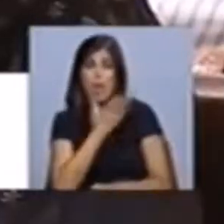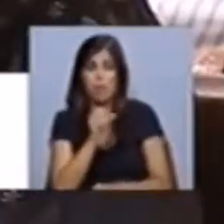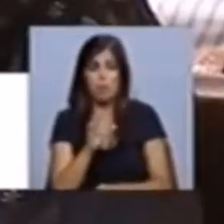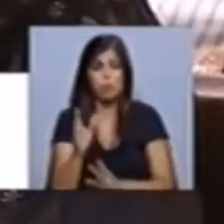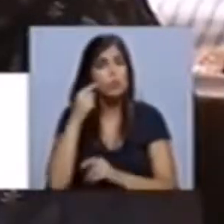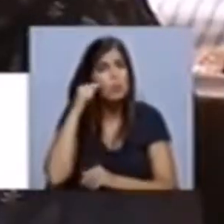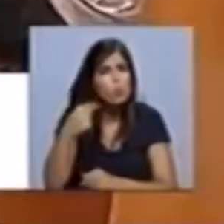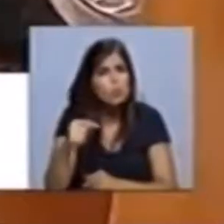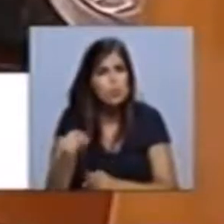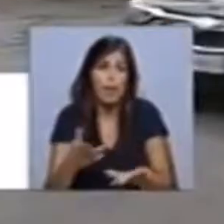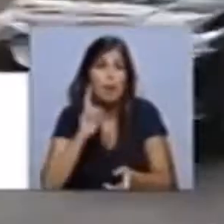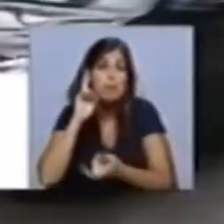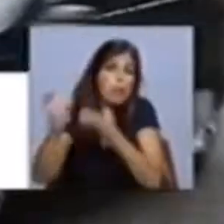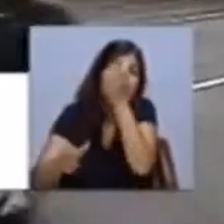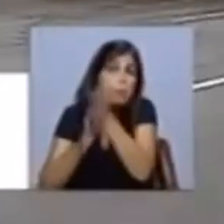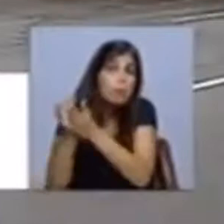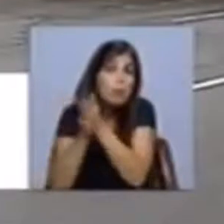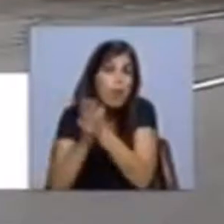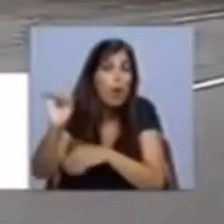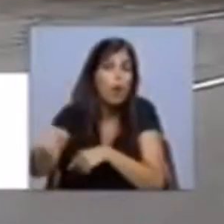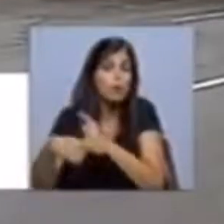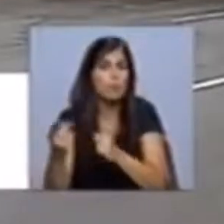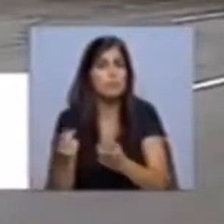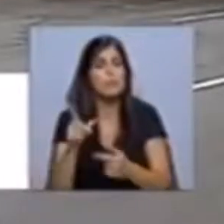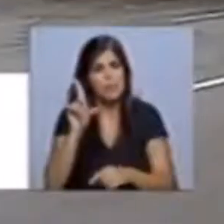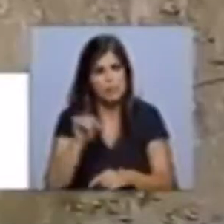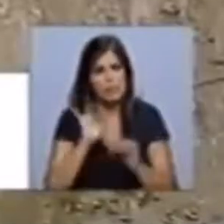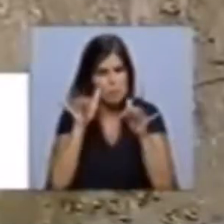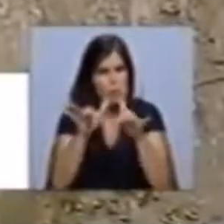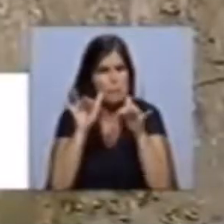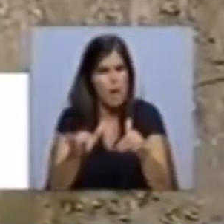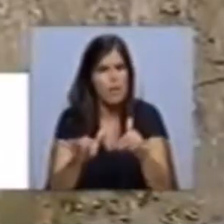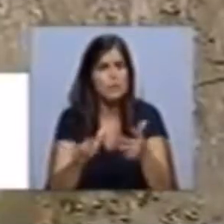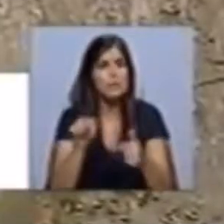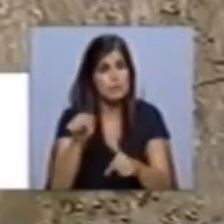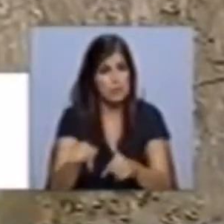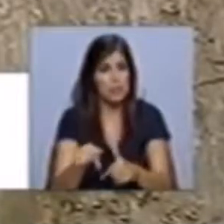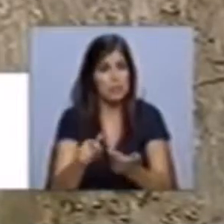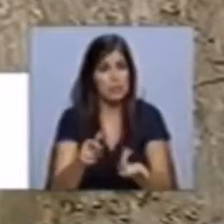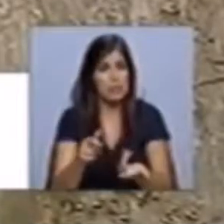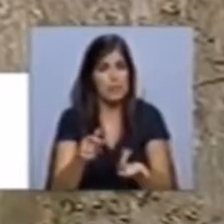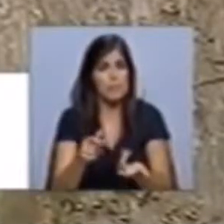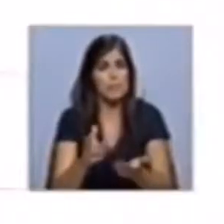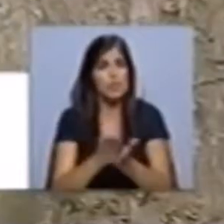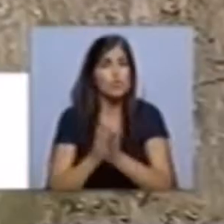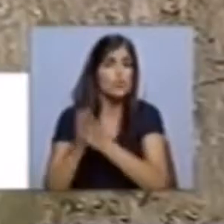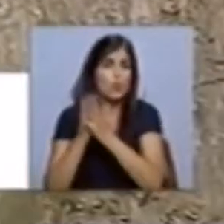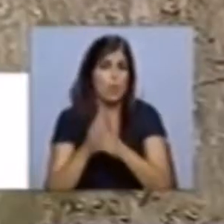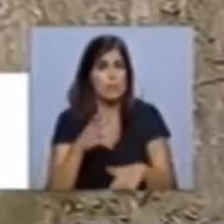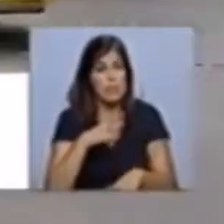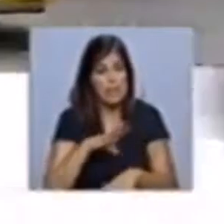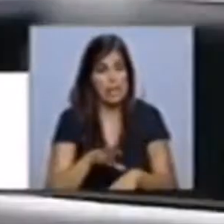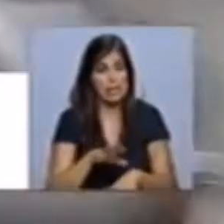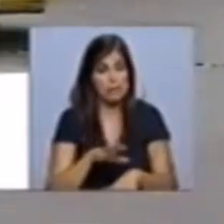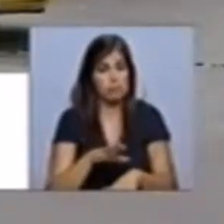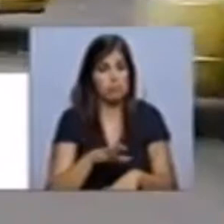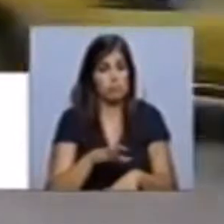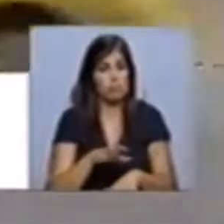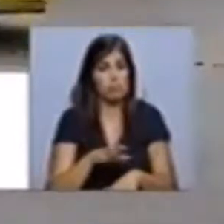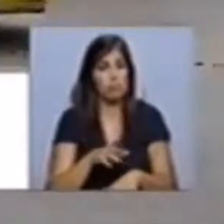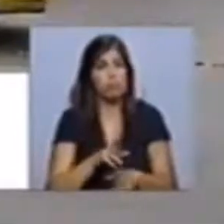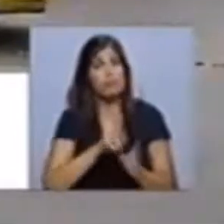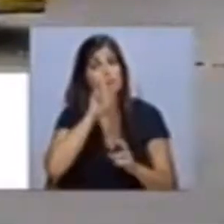a 300 pessoas. Outros grandes clientes do Consulado de Portugal neste momento no Rio são os estudantes que querem passar por